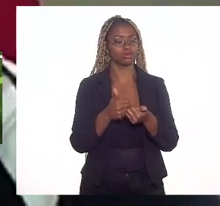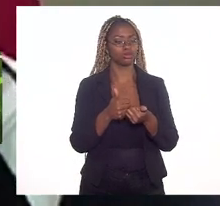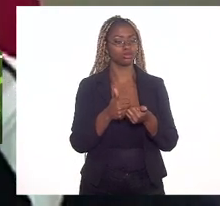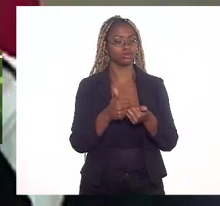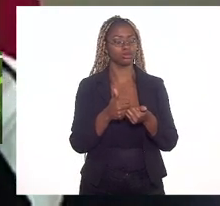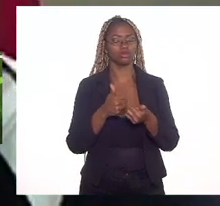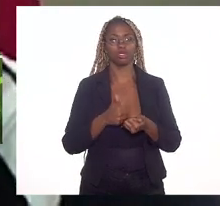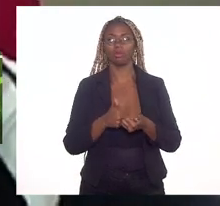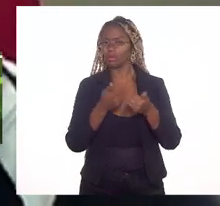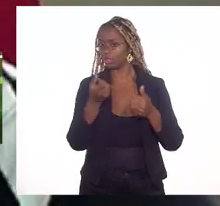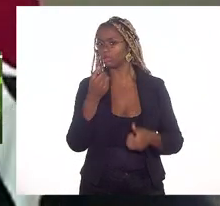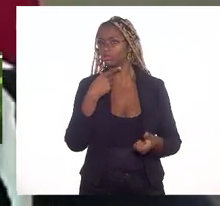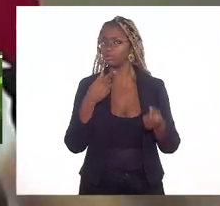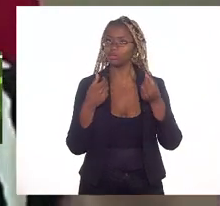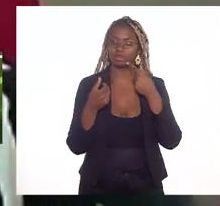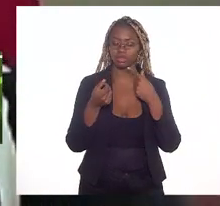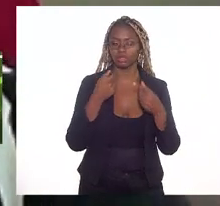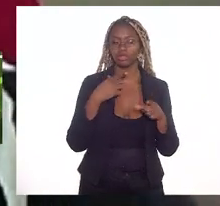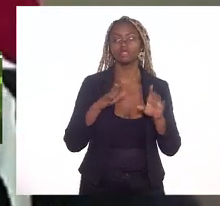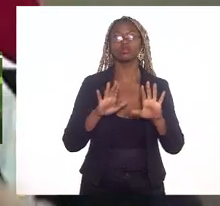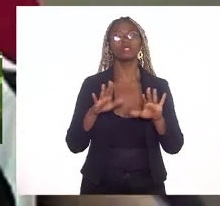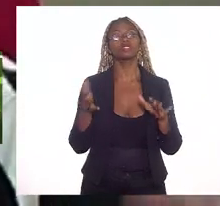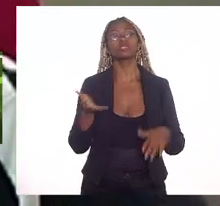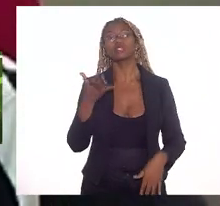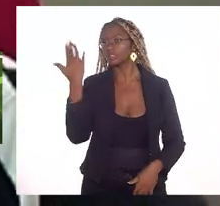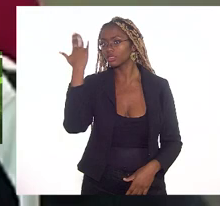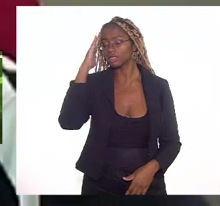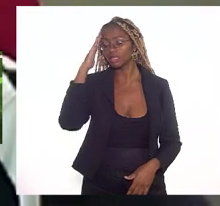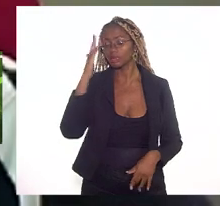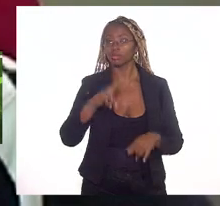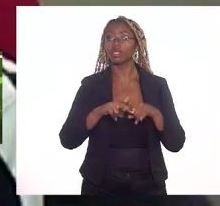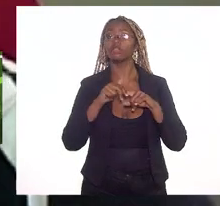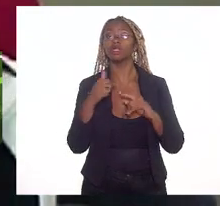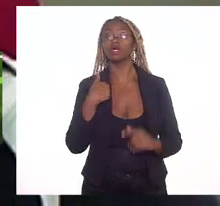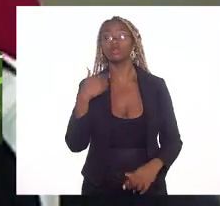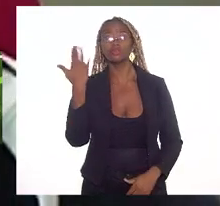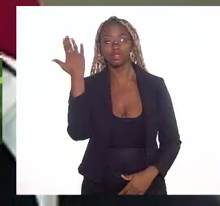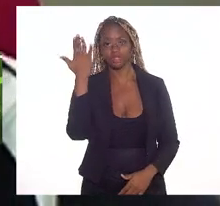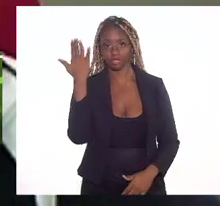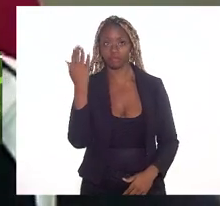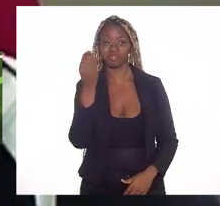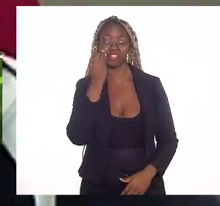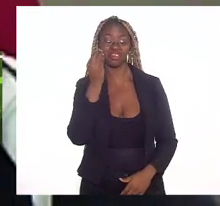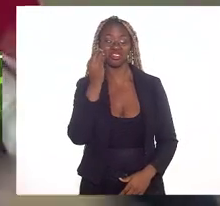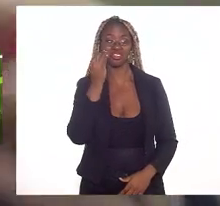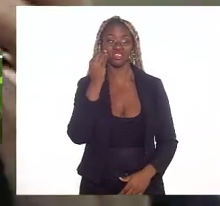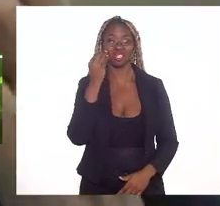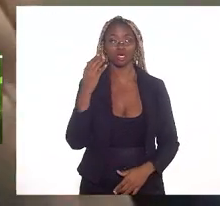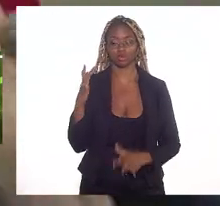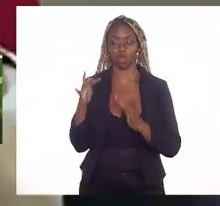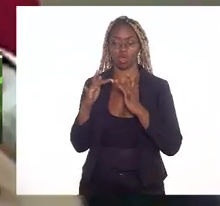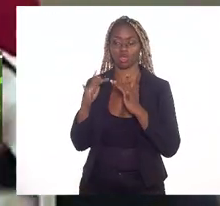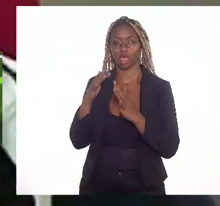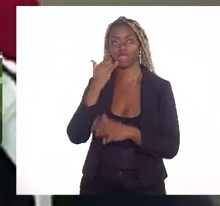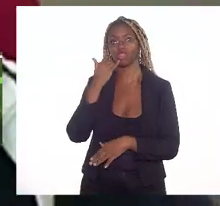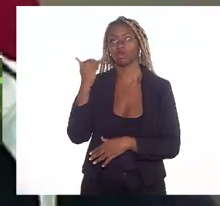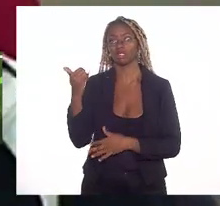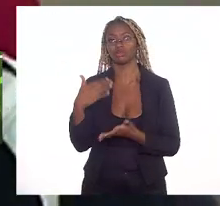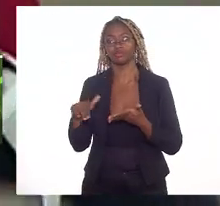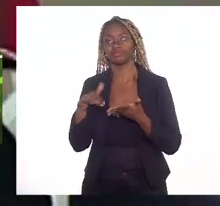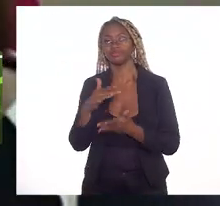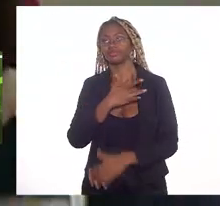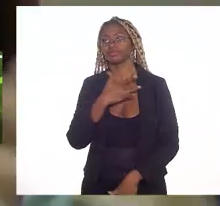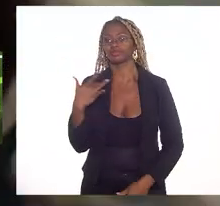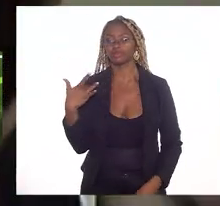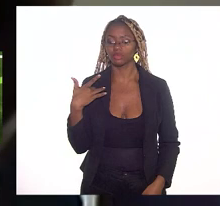de medicamentos. E aí eu queria entender, porque eu até tentei um contato com a Secretaria de Saúde, e